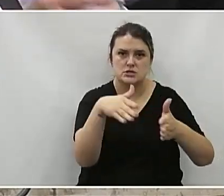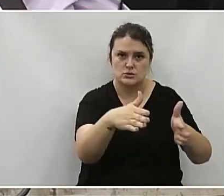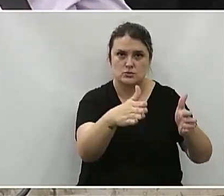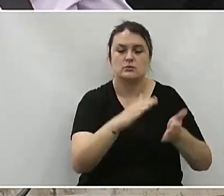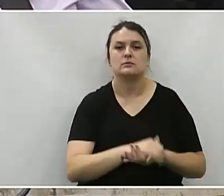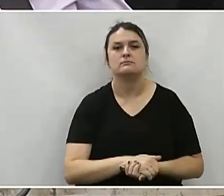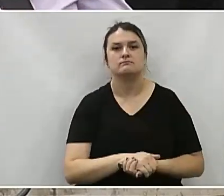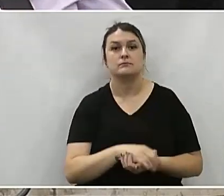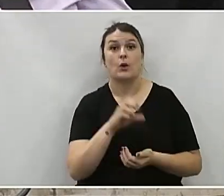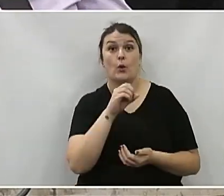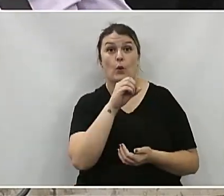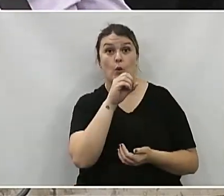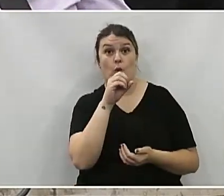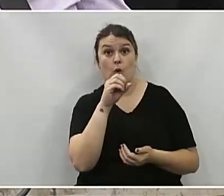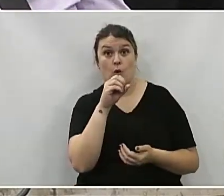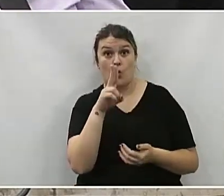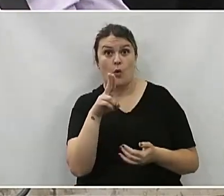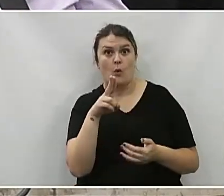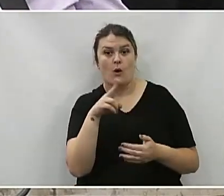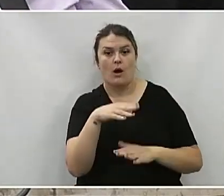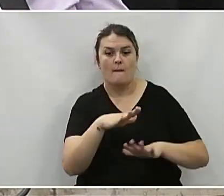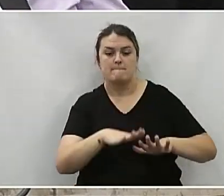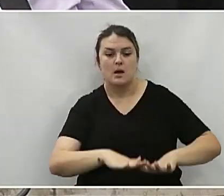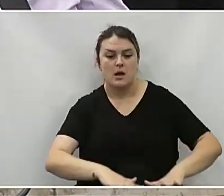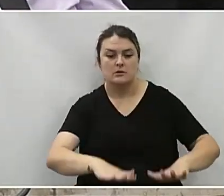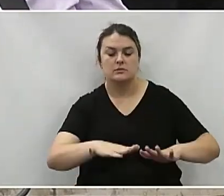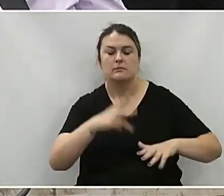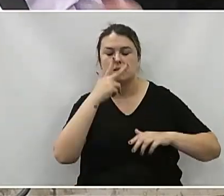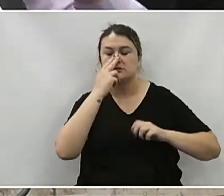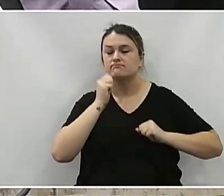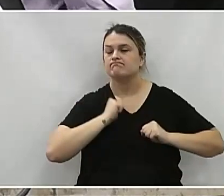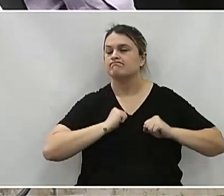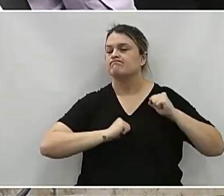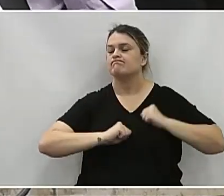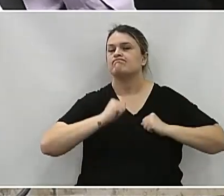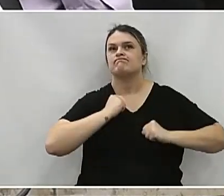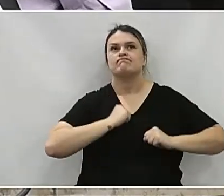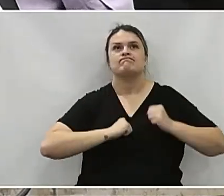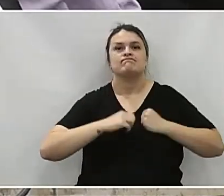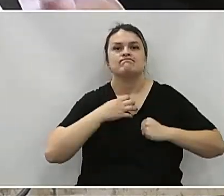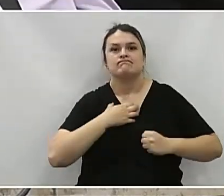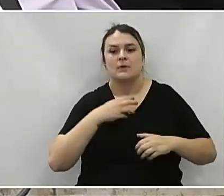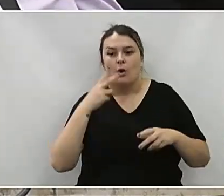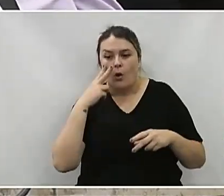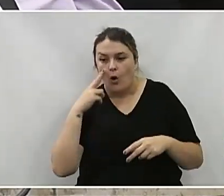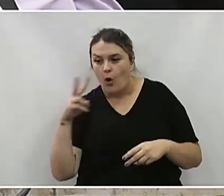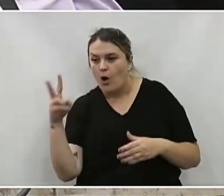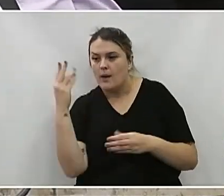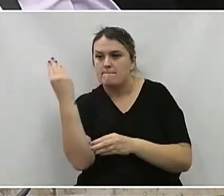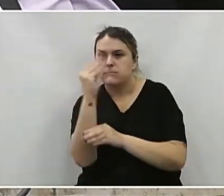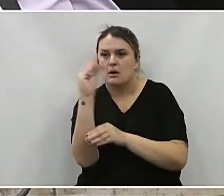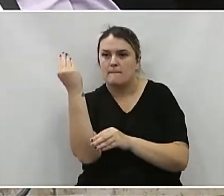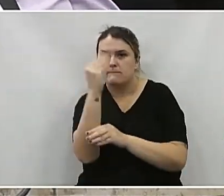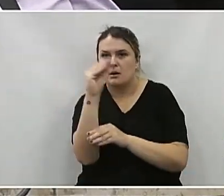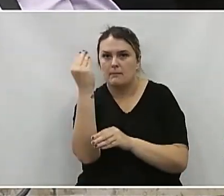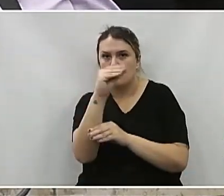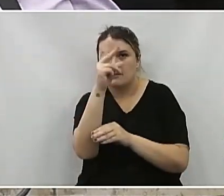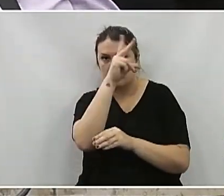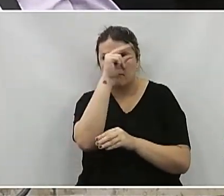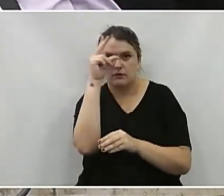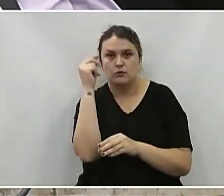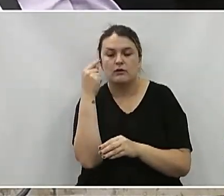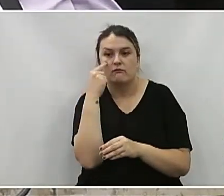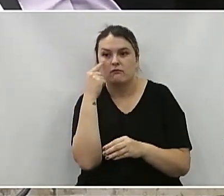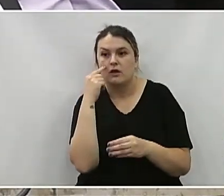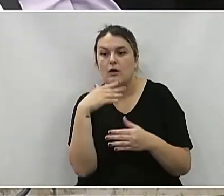Enchente ou nas áreas da enchente sabe a agonia que é todo dia você olhar as publicações da Prefeitura e